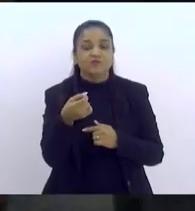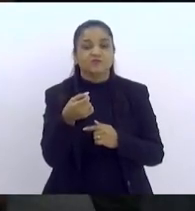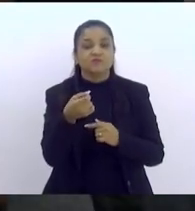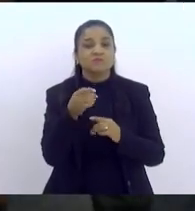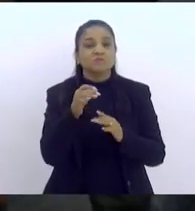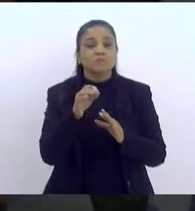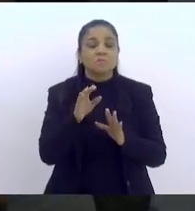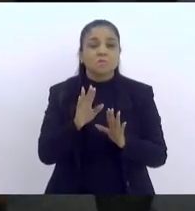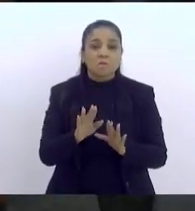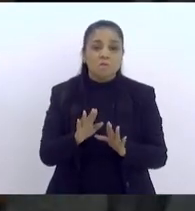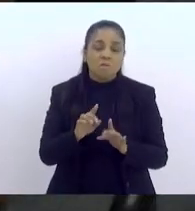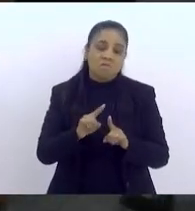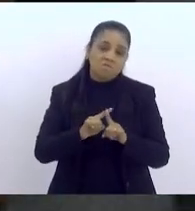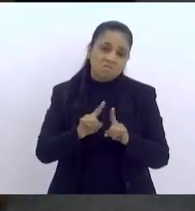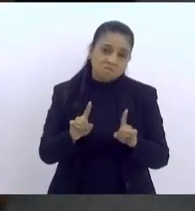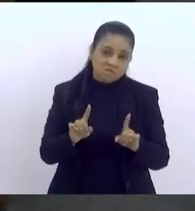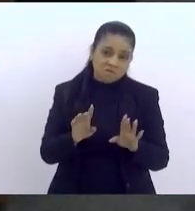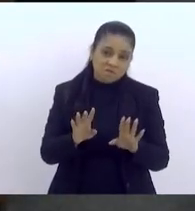infelizmente,